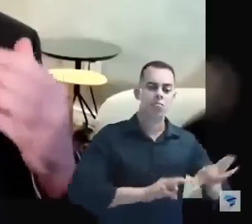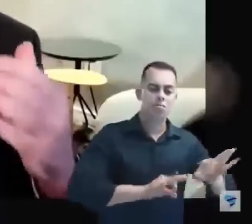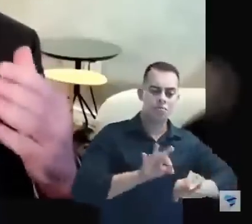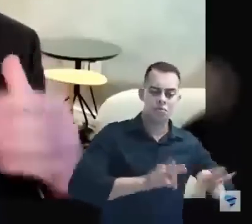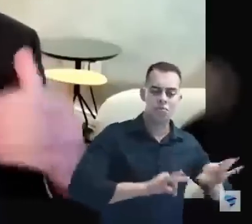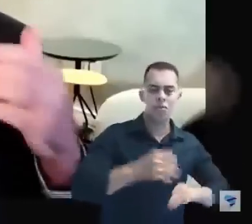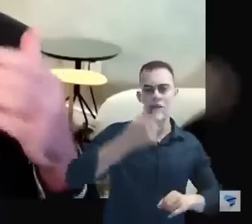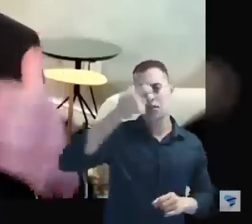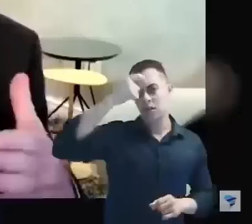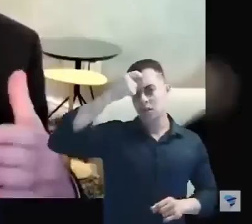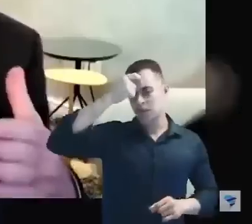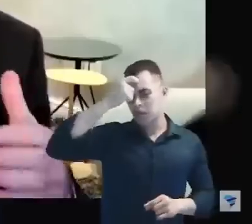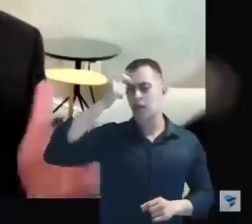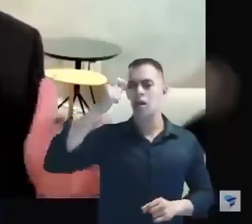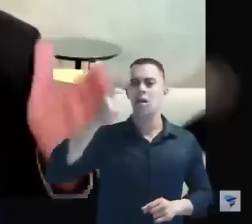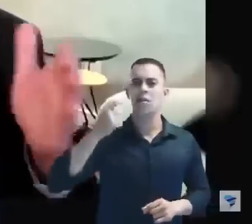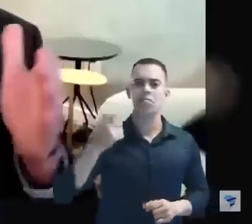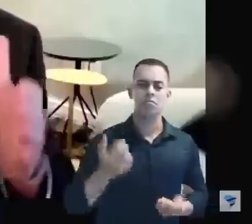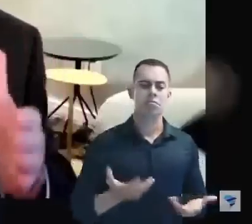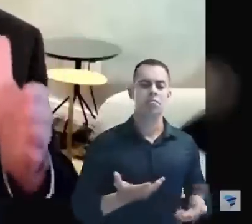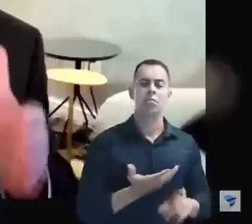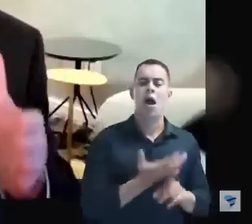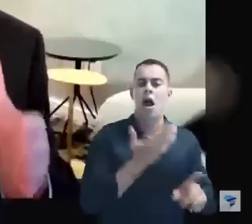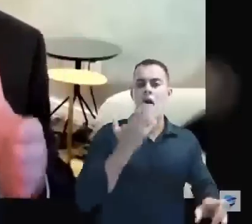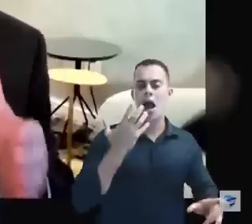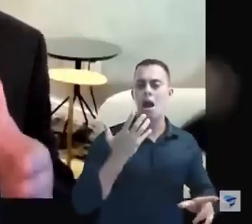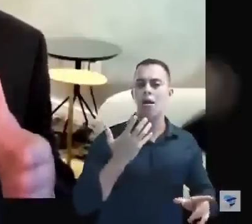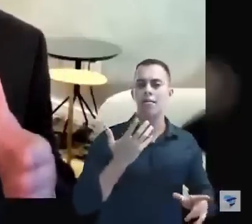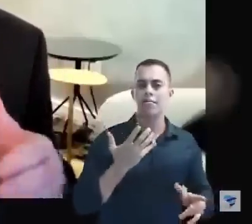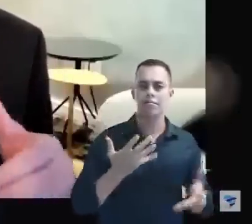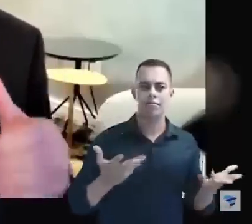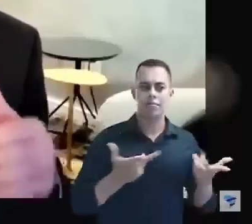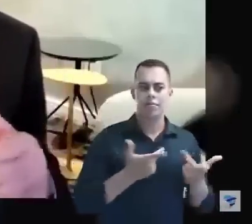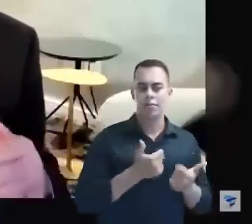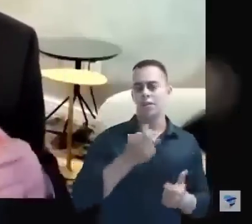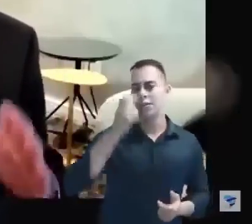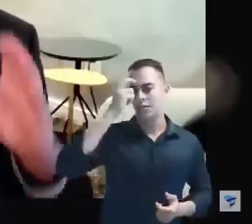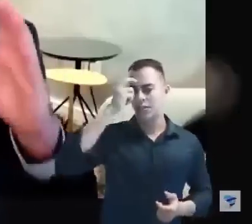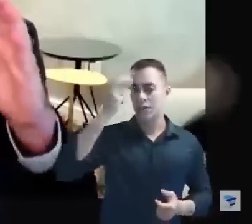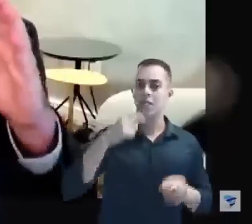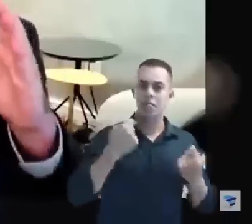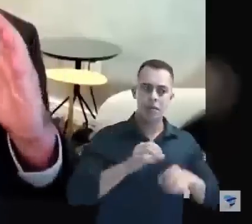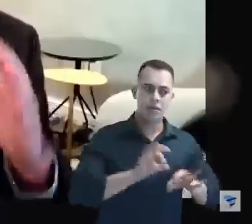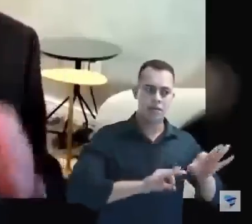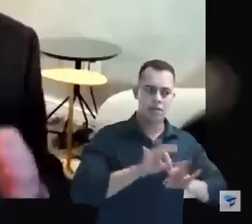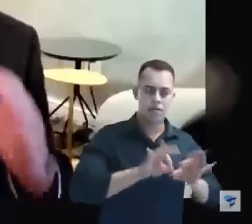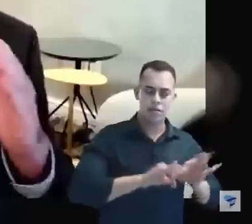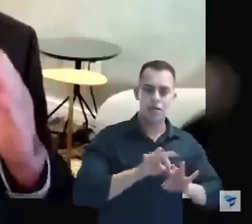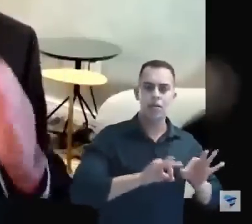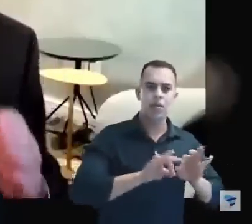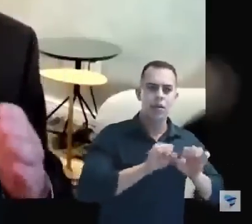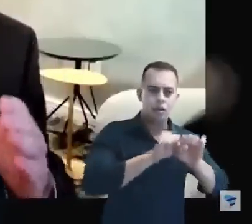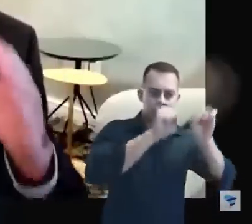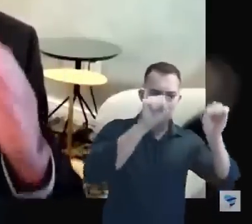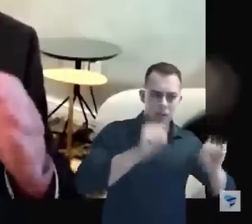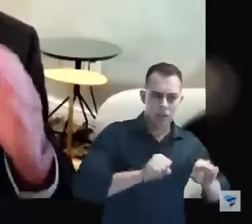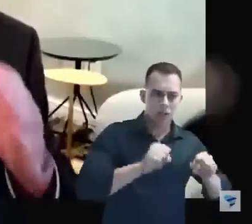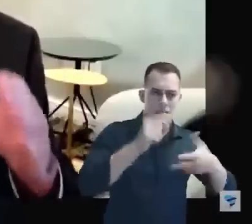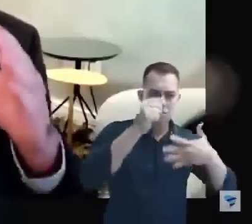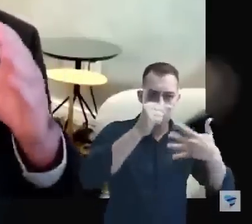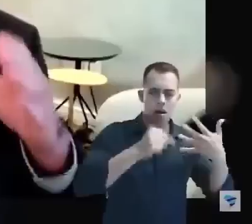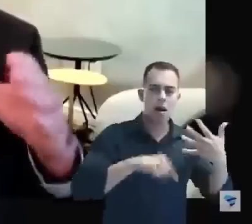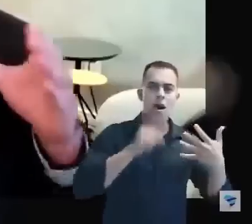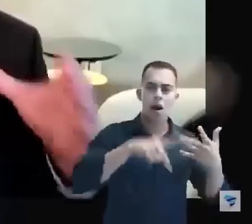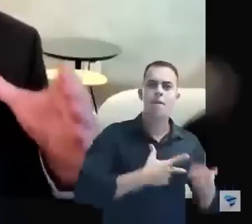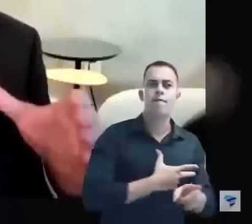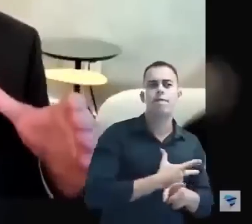conscientes, lúcidas, inteligentes, que nós precisamos sistematizar para vencer um poderosíssimo inimigo que está